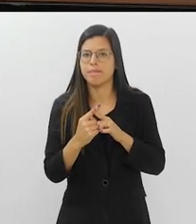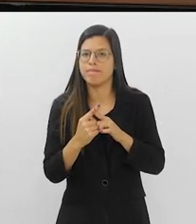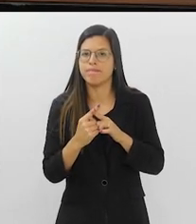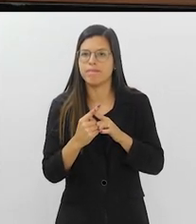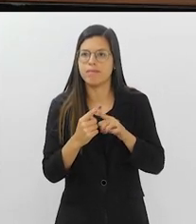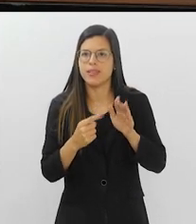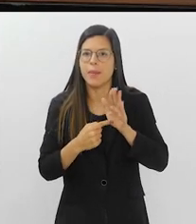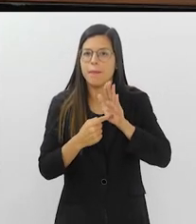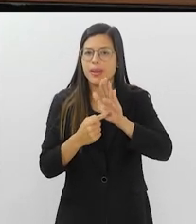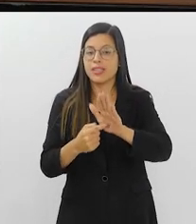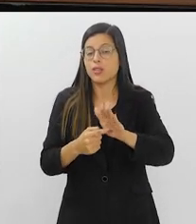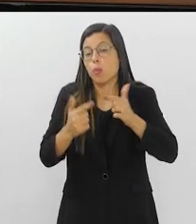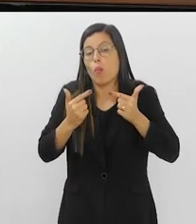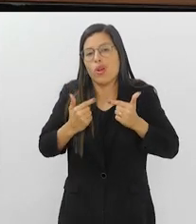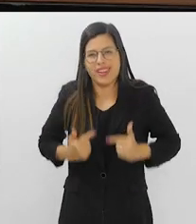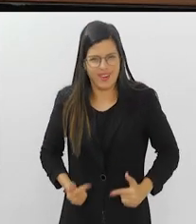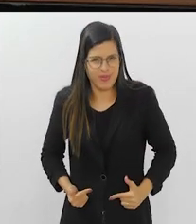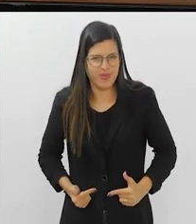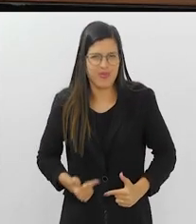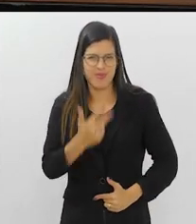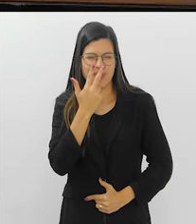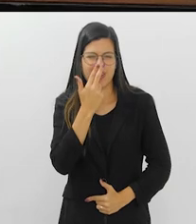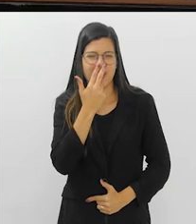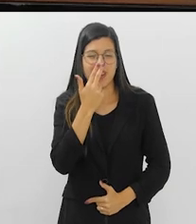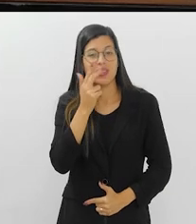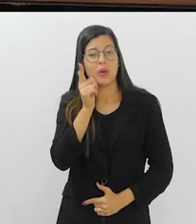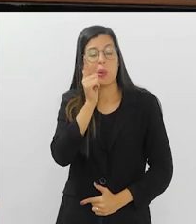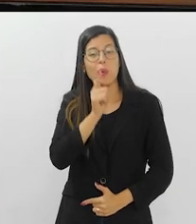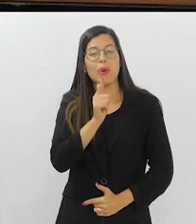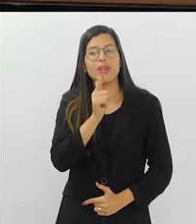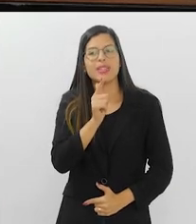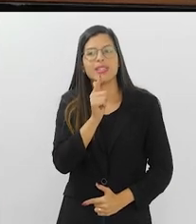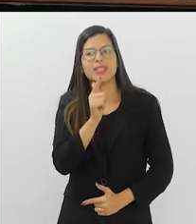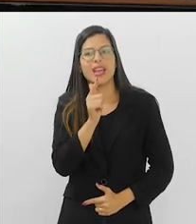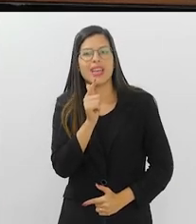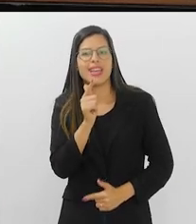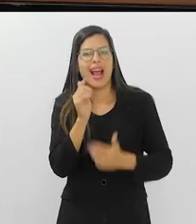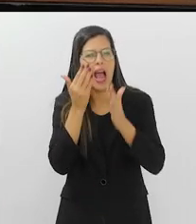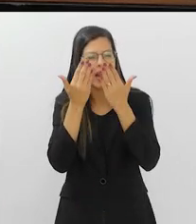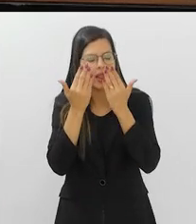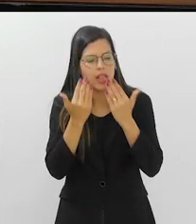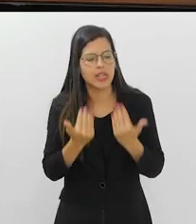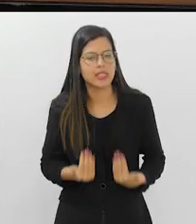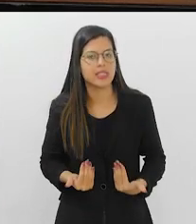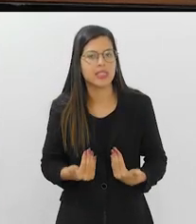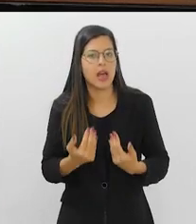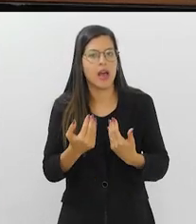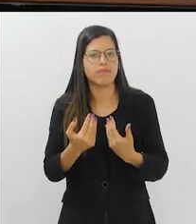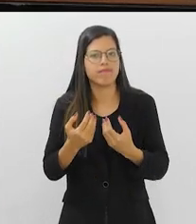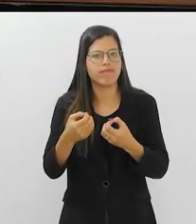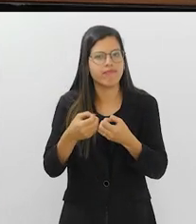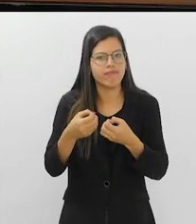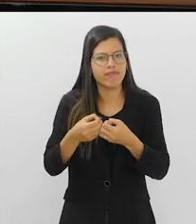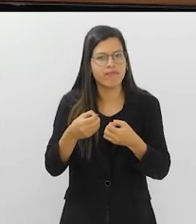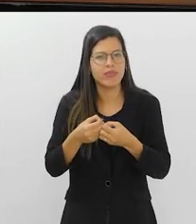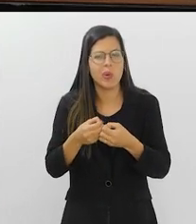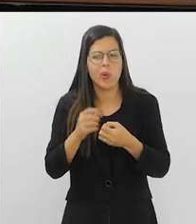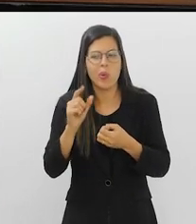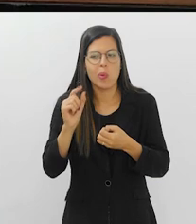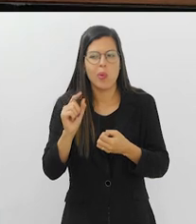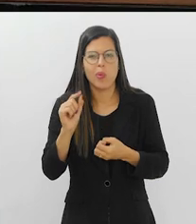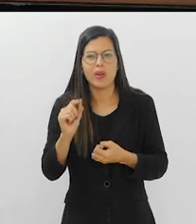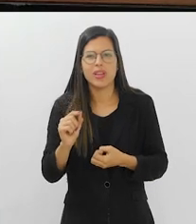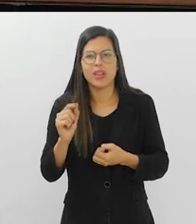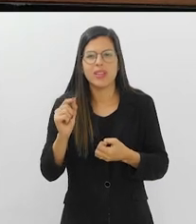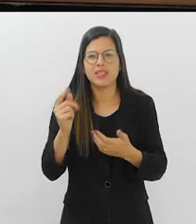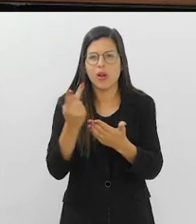apresenta como elemento imparcial, não é? E aí você consegue fazer uma leitura um pouco mais próxima do que realmente está